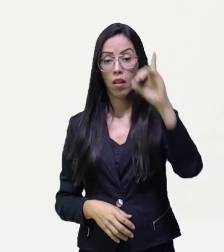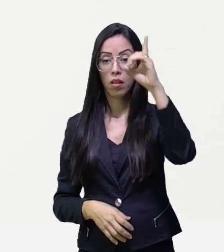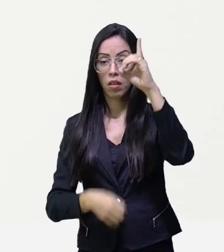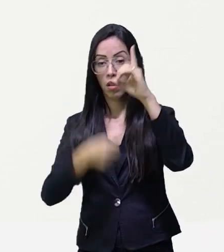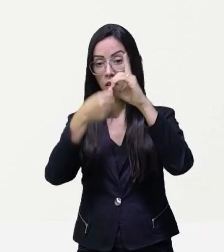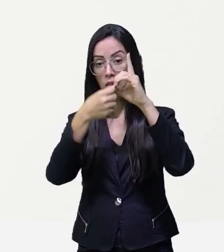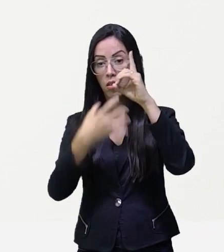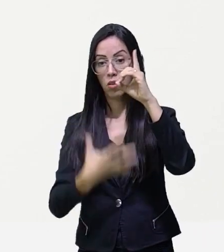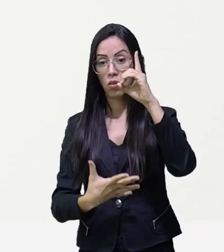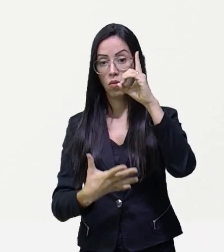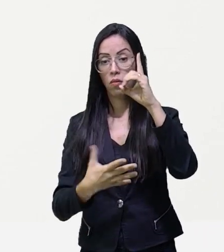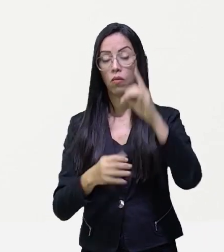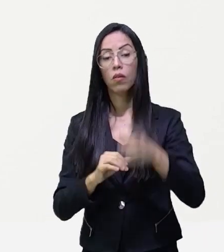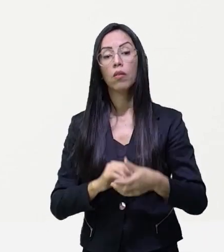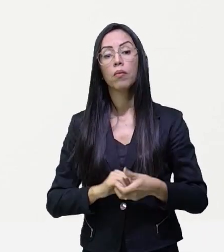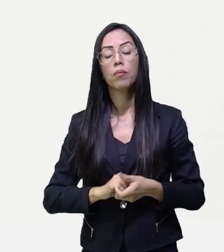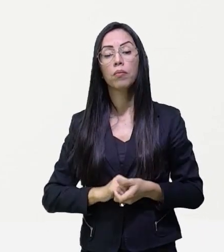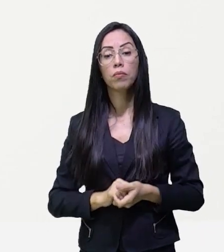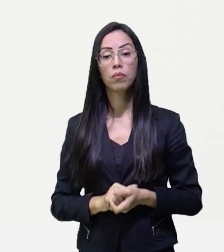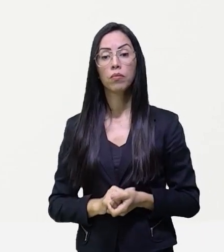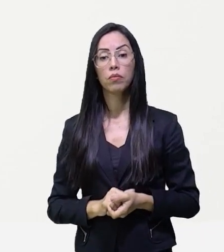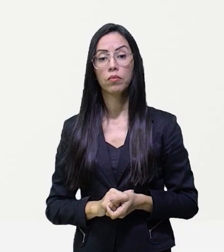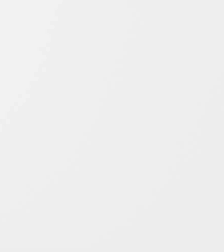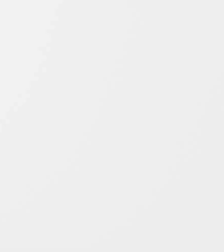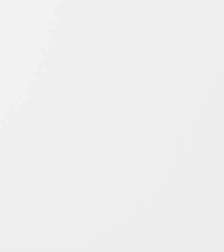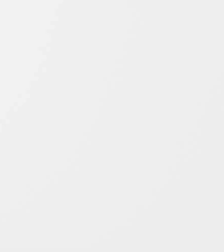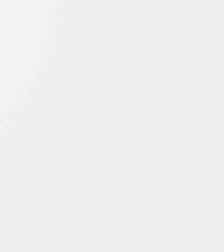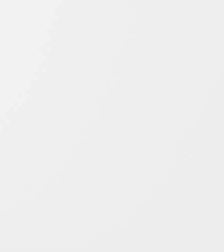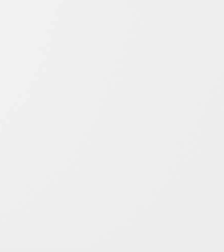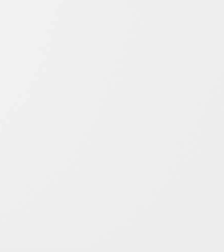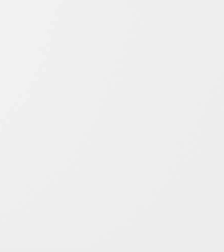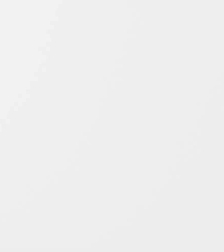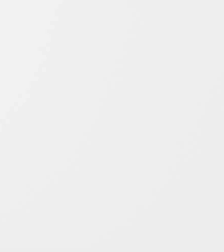C, descritivo.